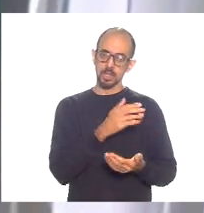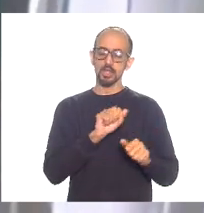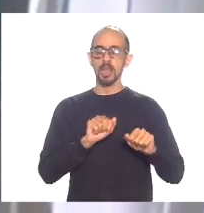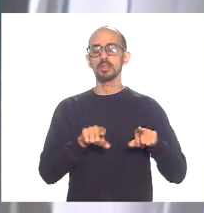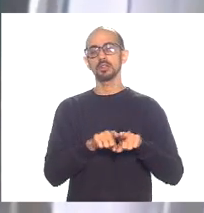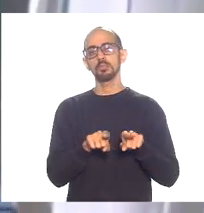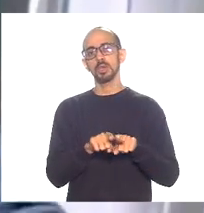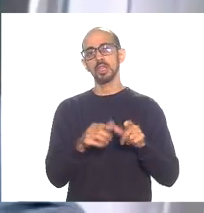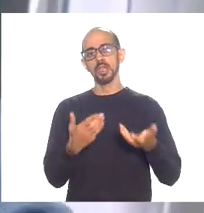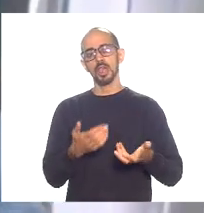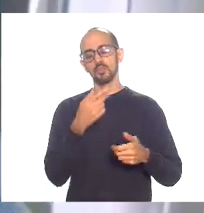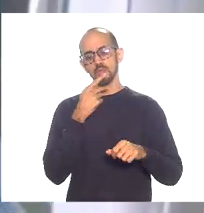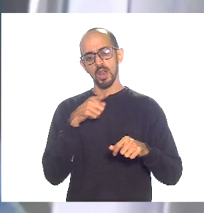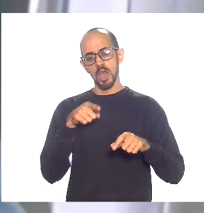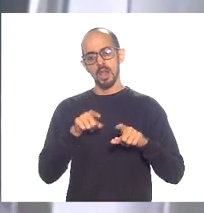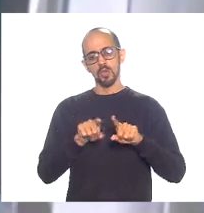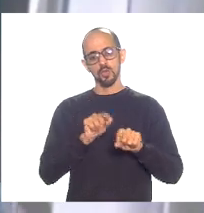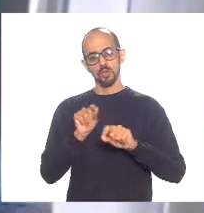dizer, assim,